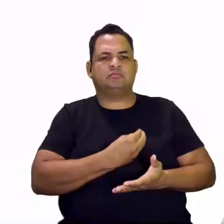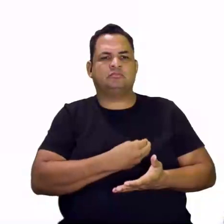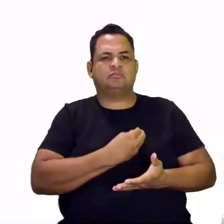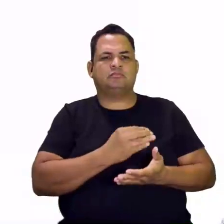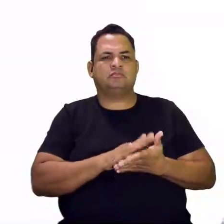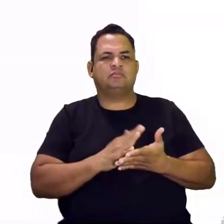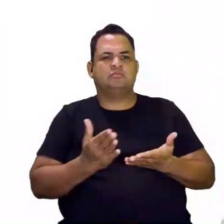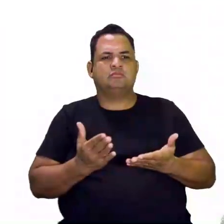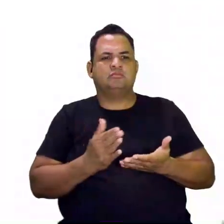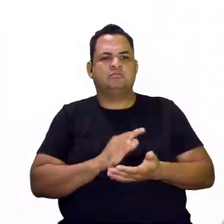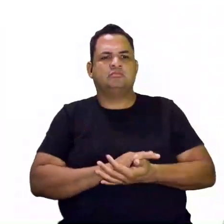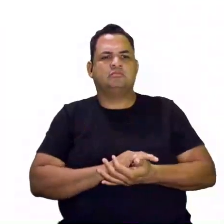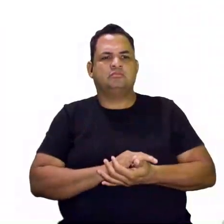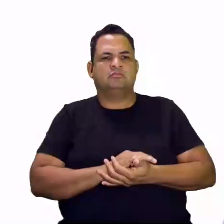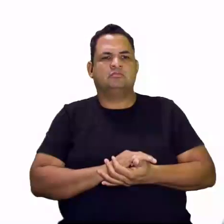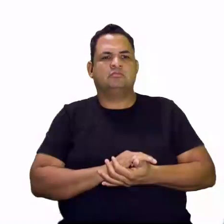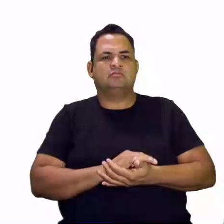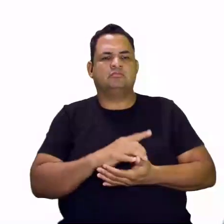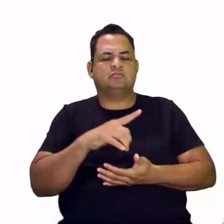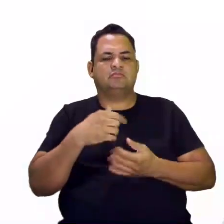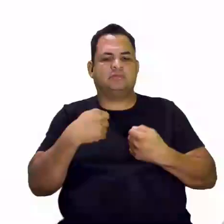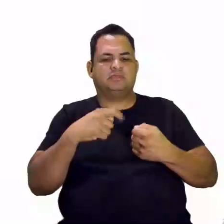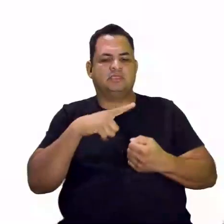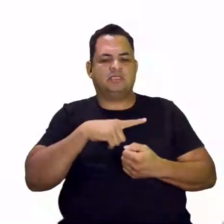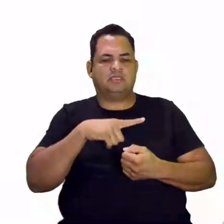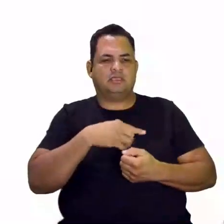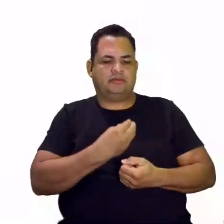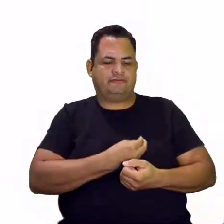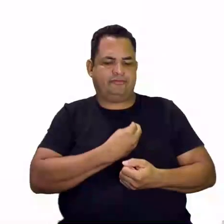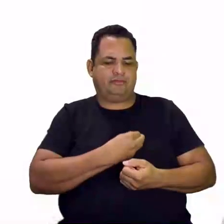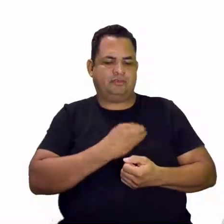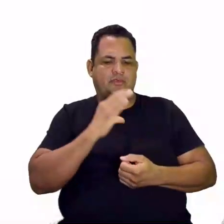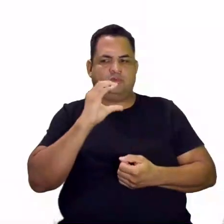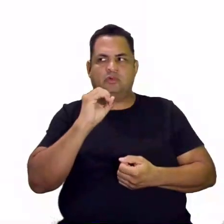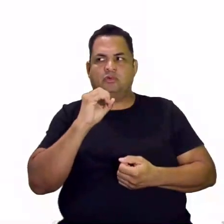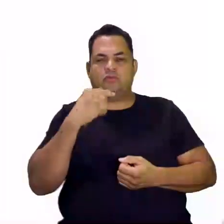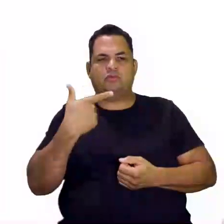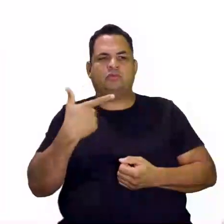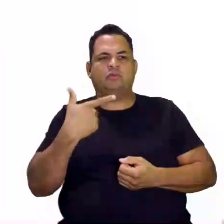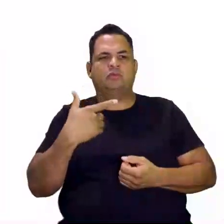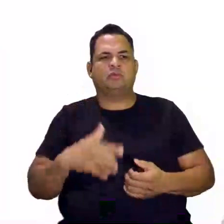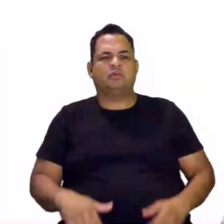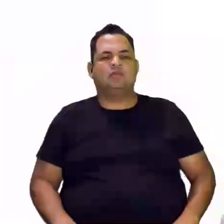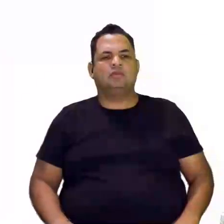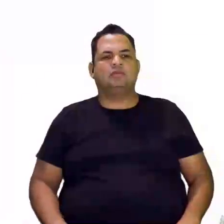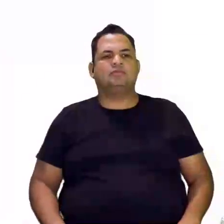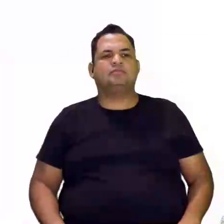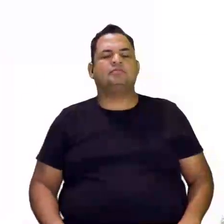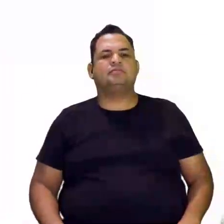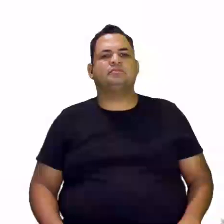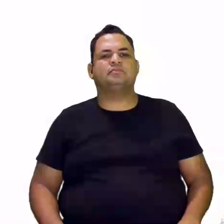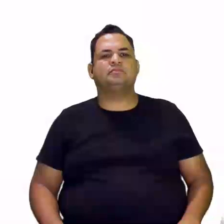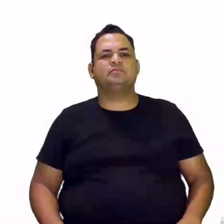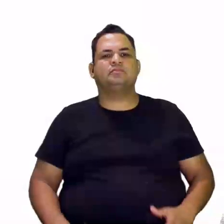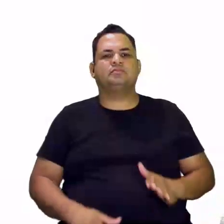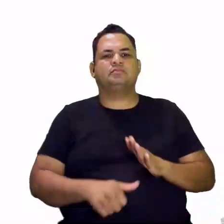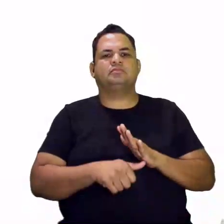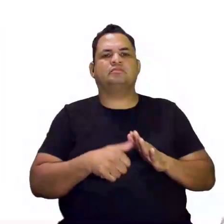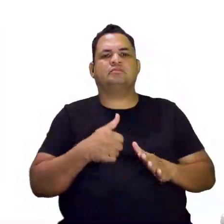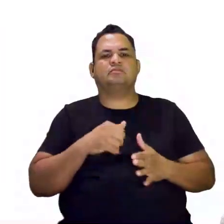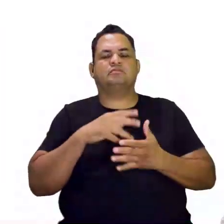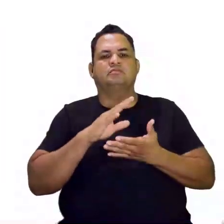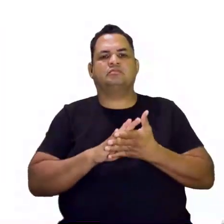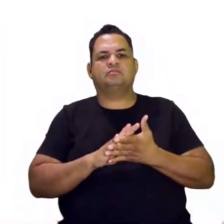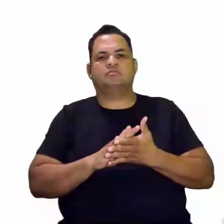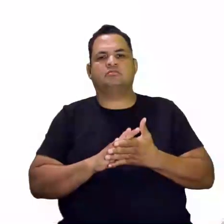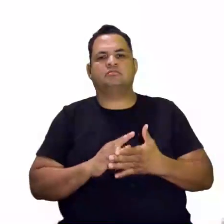que vive em presença de oxigênio, tá bom? Professora, então essa primeira aqui, ela era o